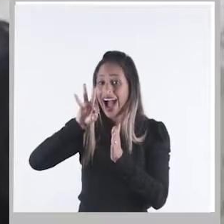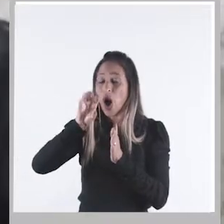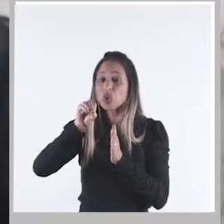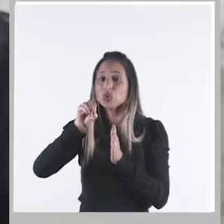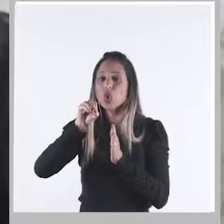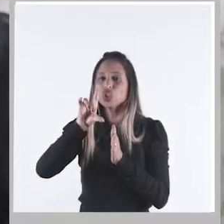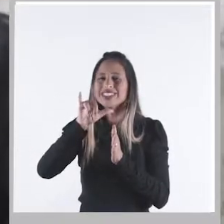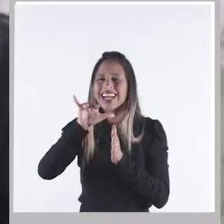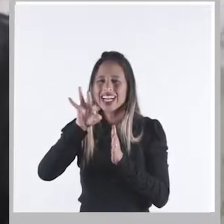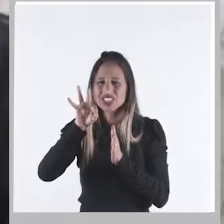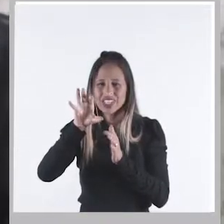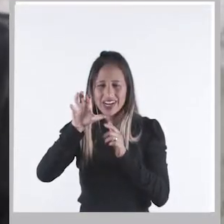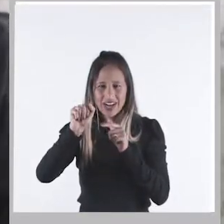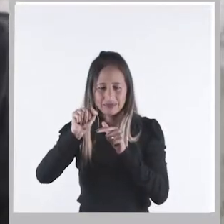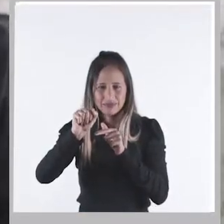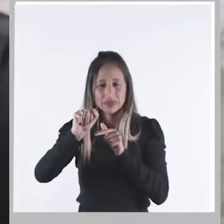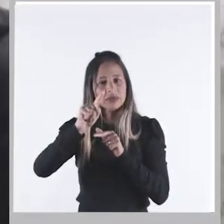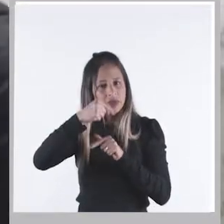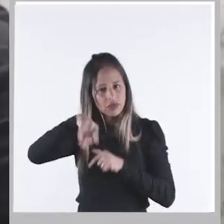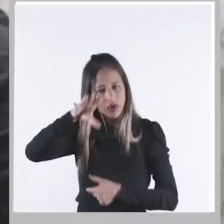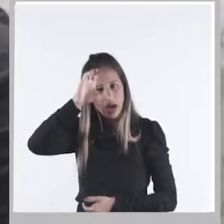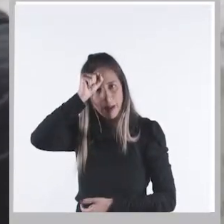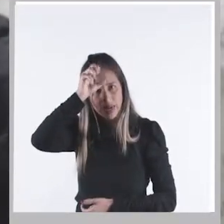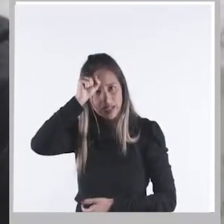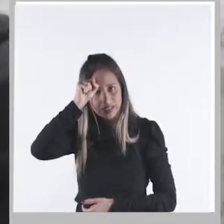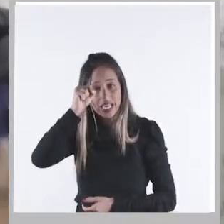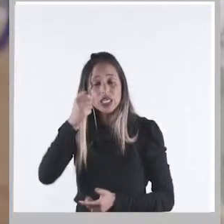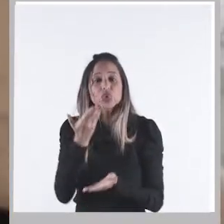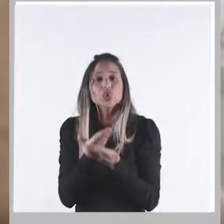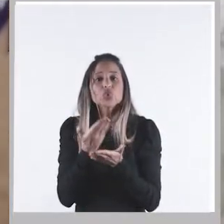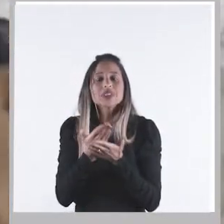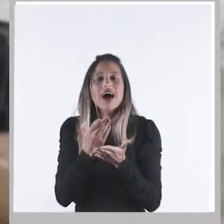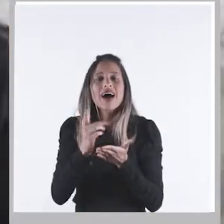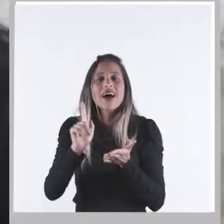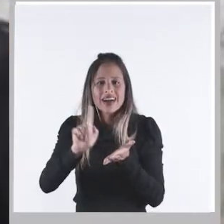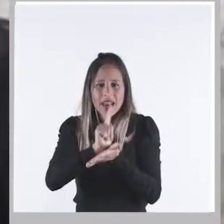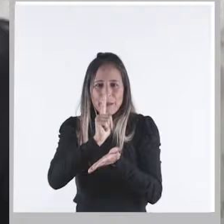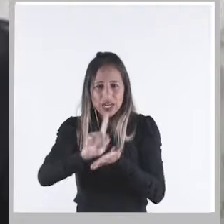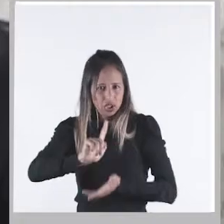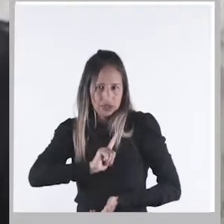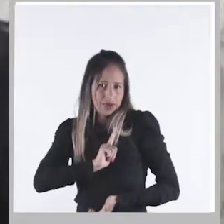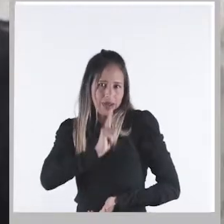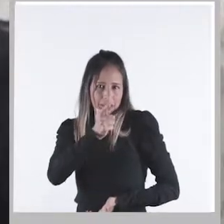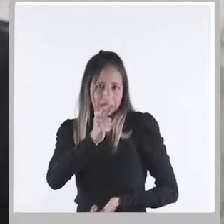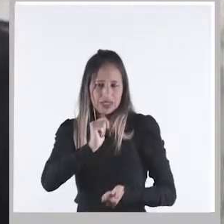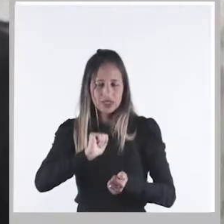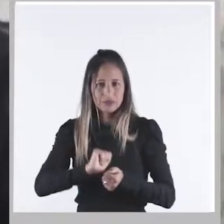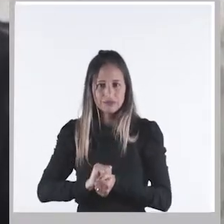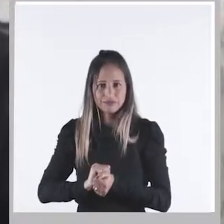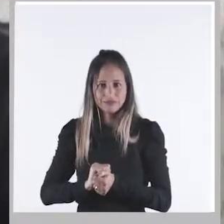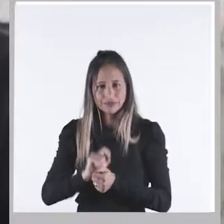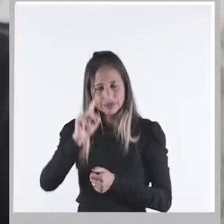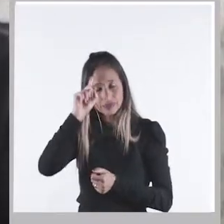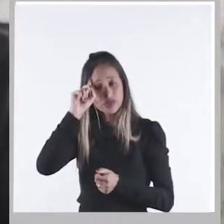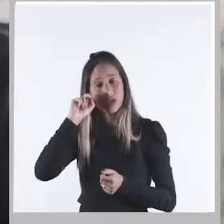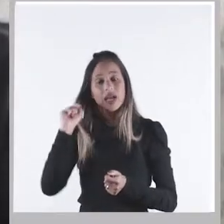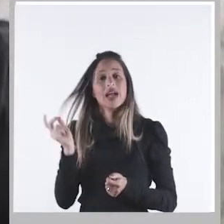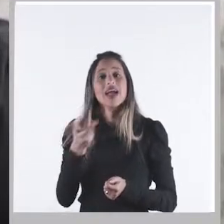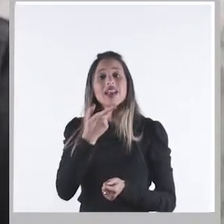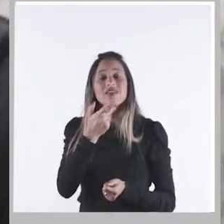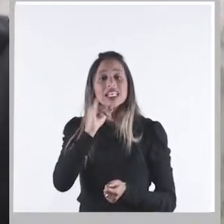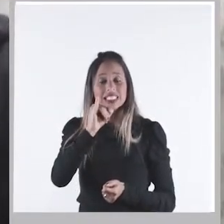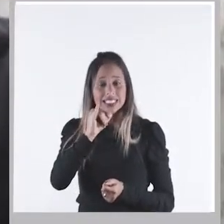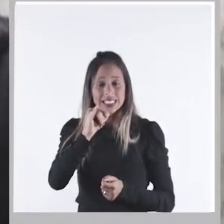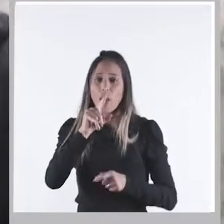autodidata, que foi estudar gramática, porque ele fala que se é